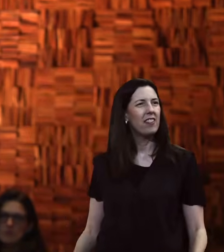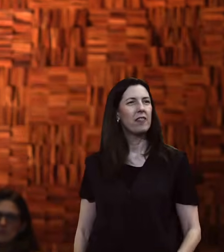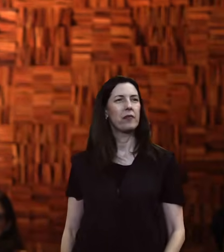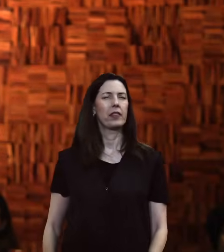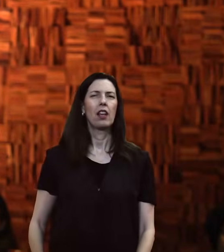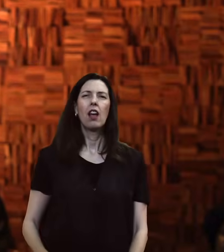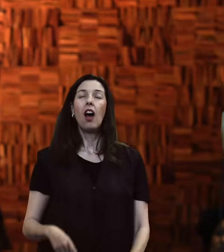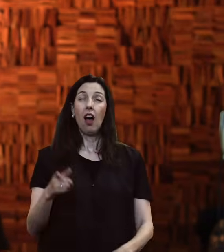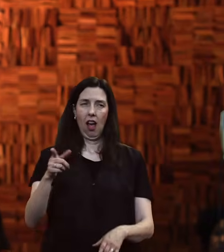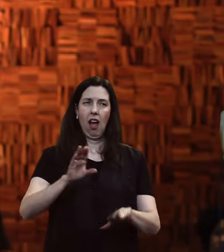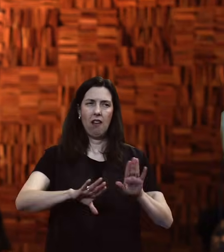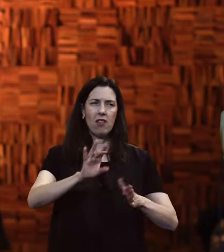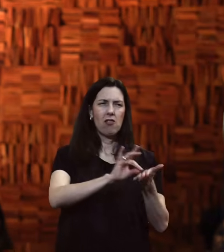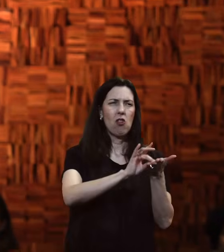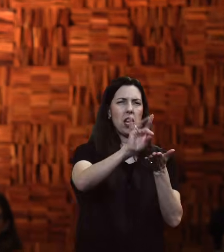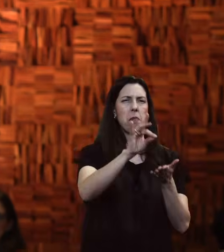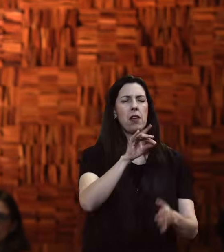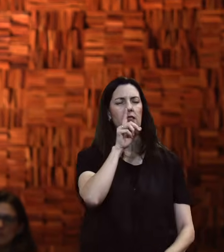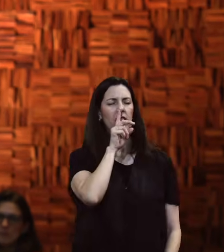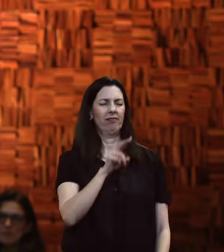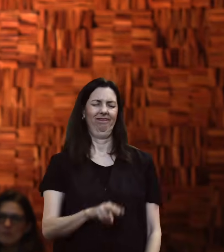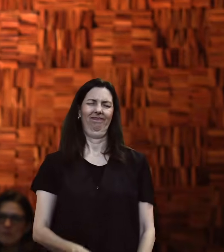você pensa que é?